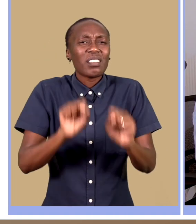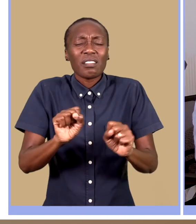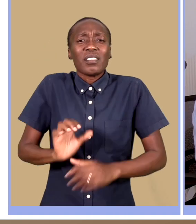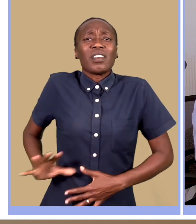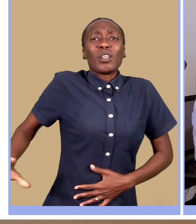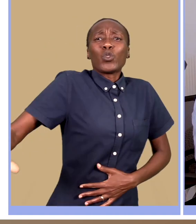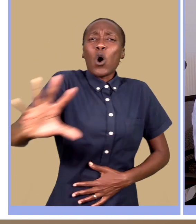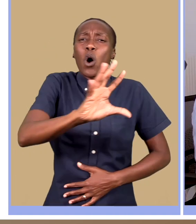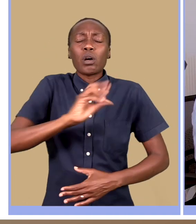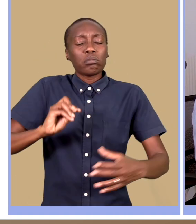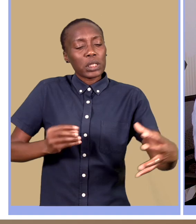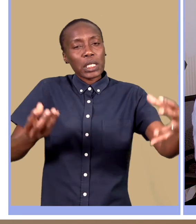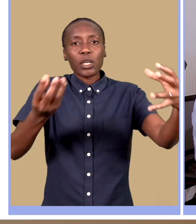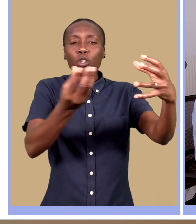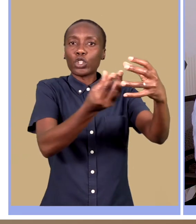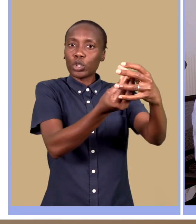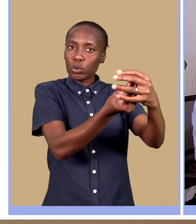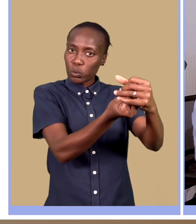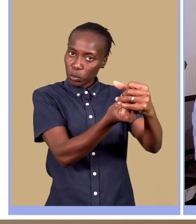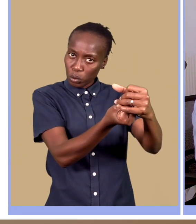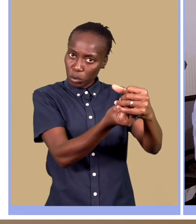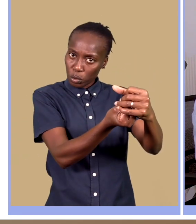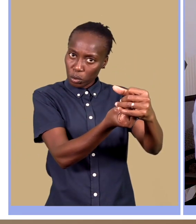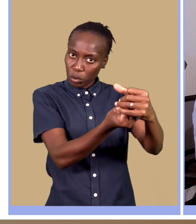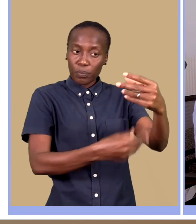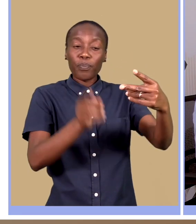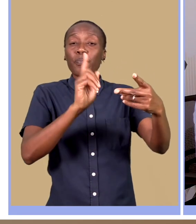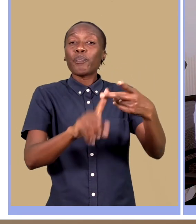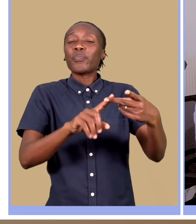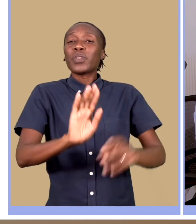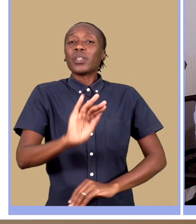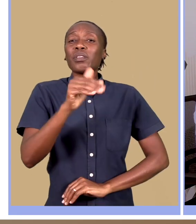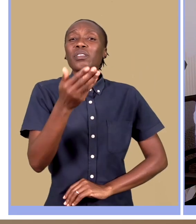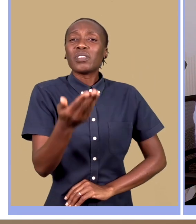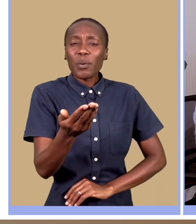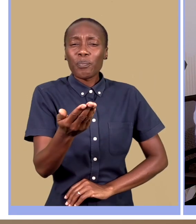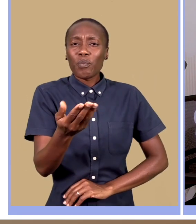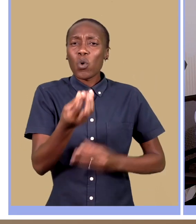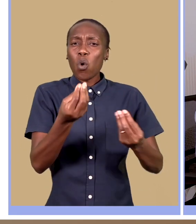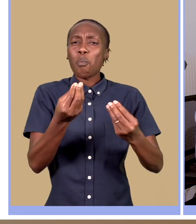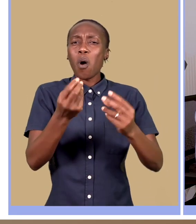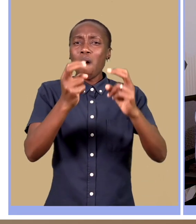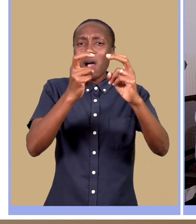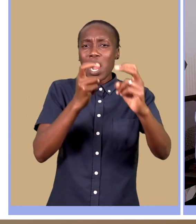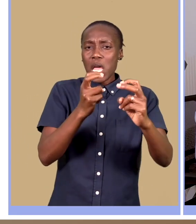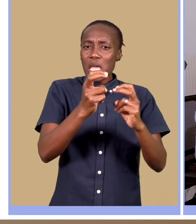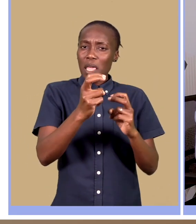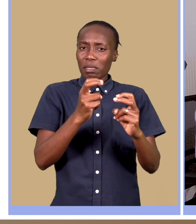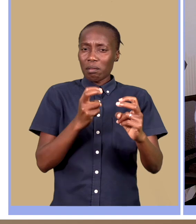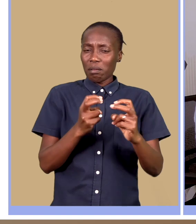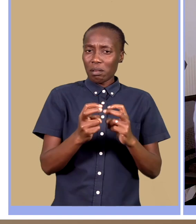a toda a gente. E, portanto, a academia, a partir desse pressuposto e dessa